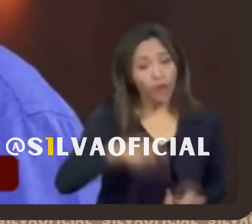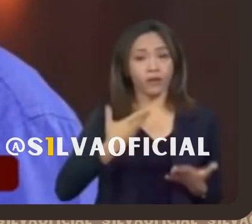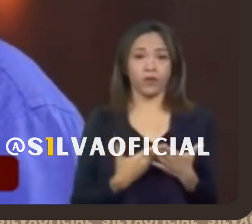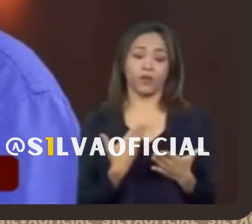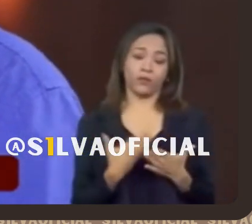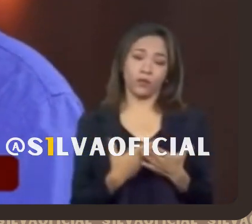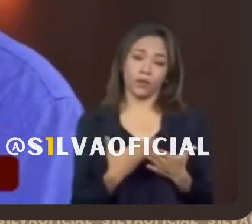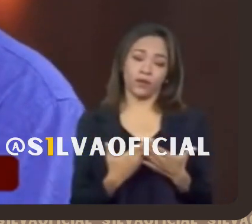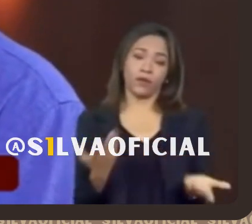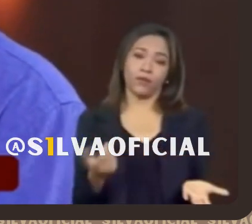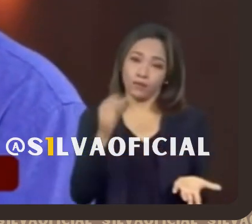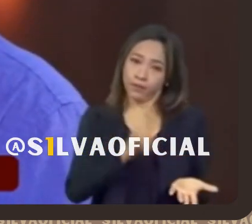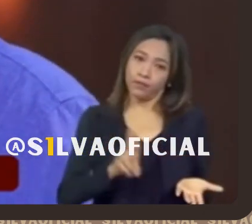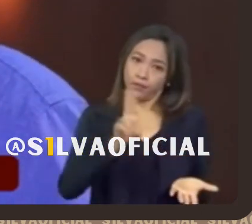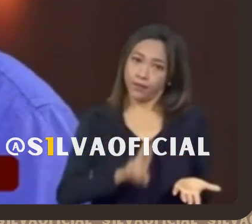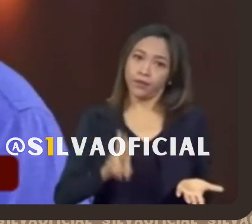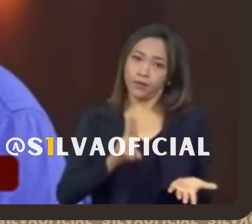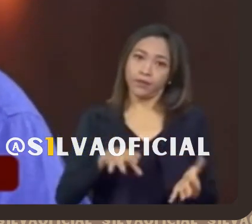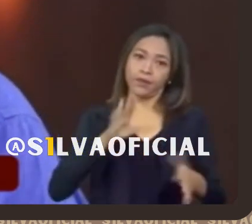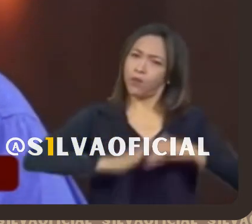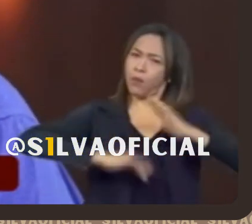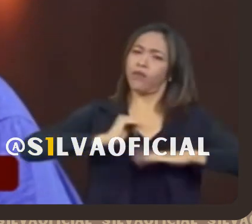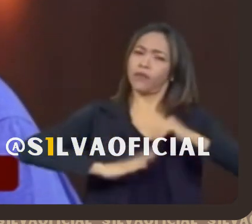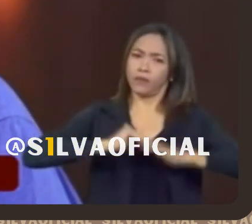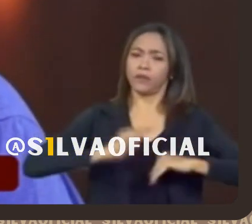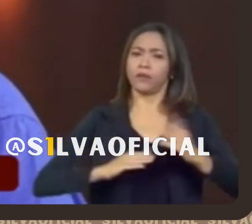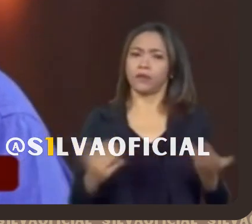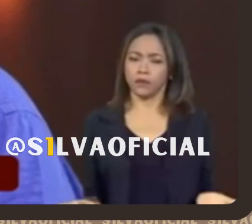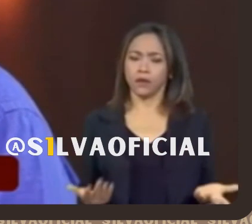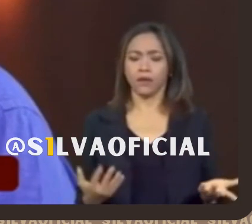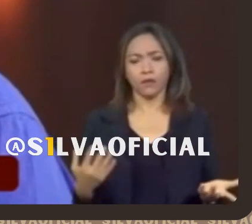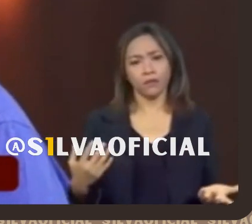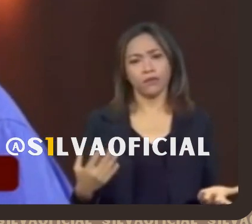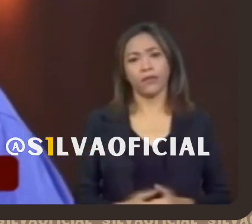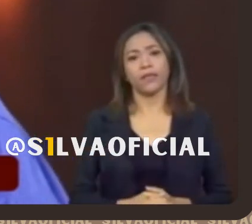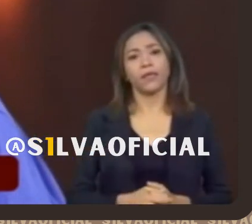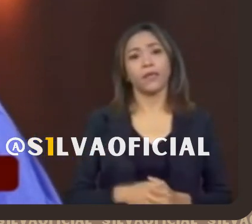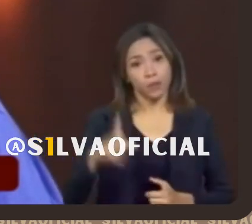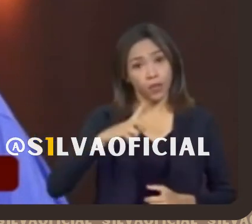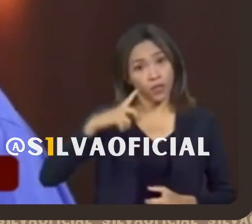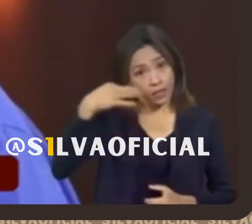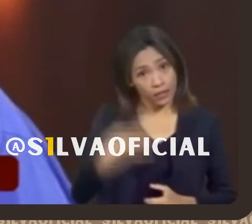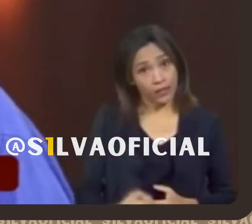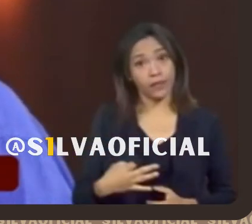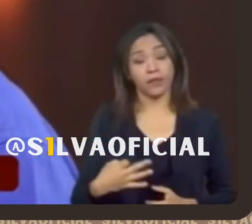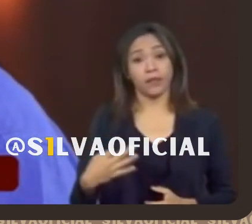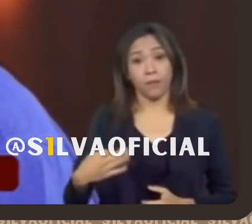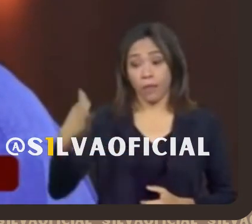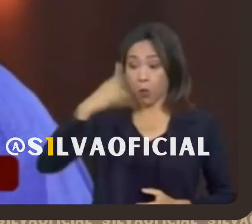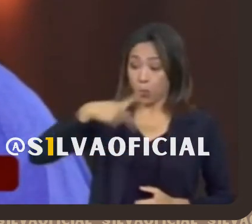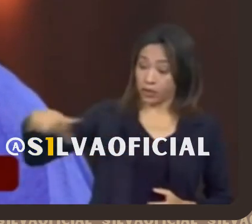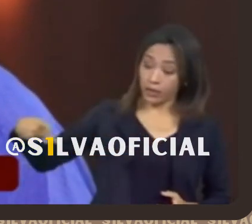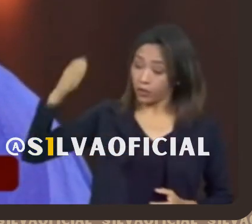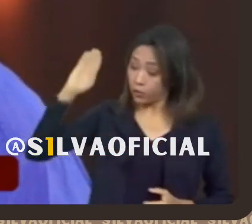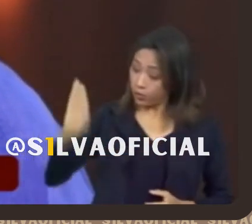da vida dele éa é uma coisa que que você pode ter certeza que da parte da presidência da república o Ministério da Educação terá